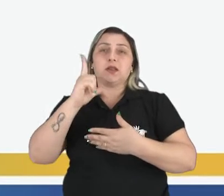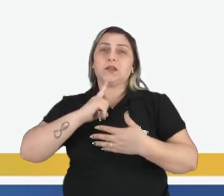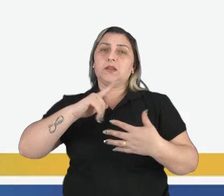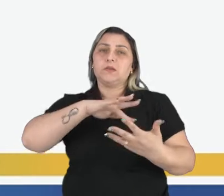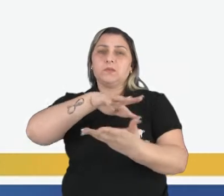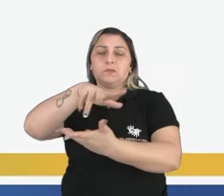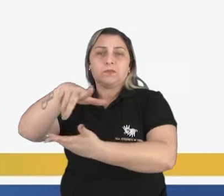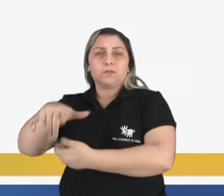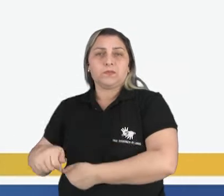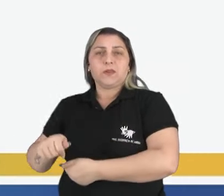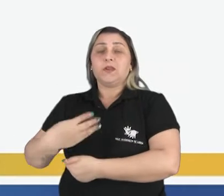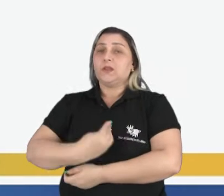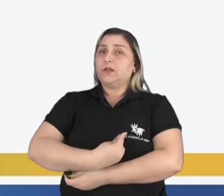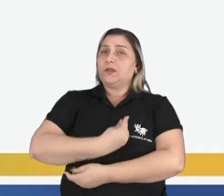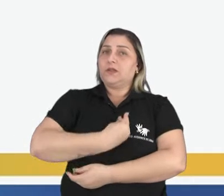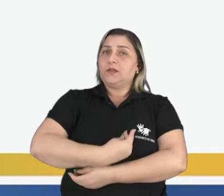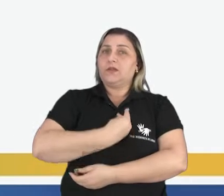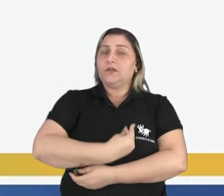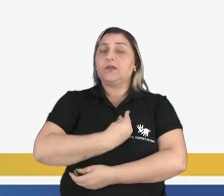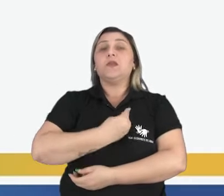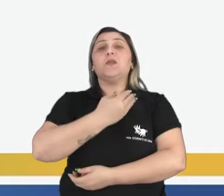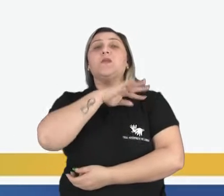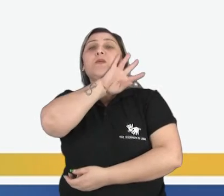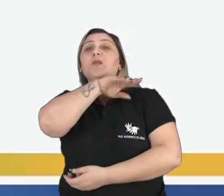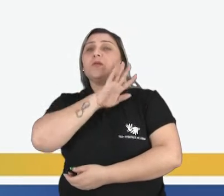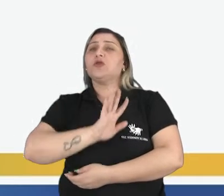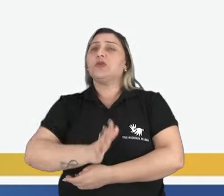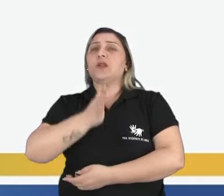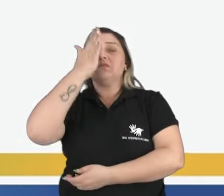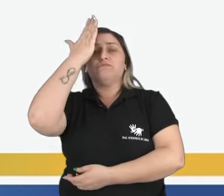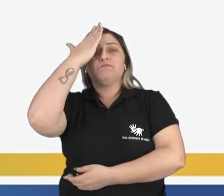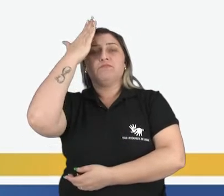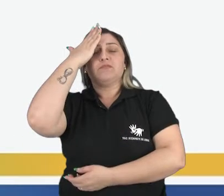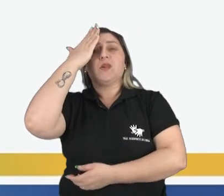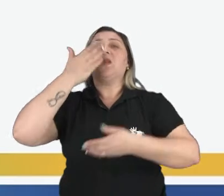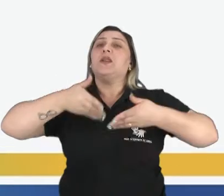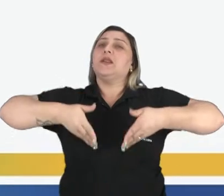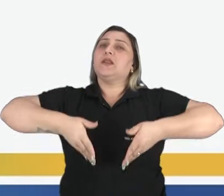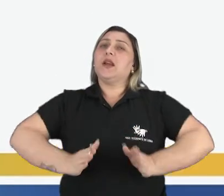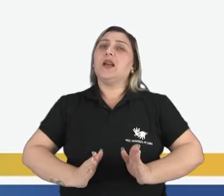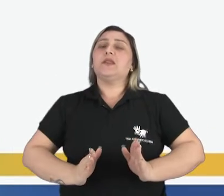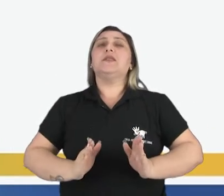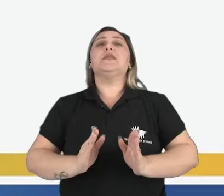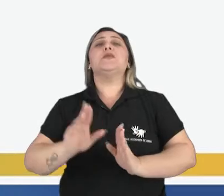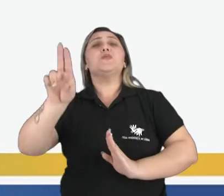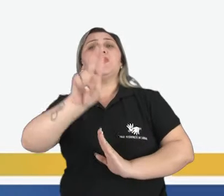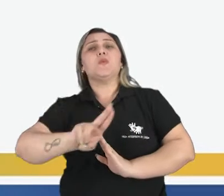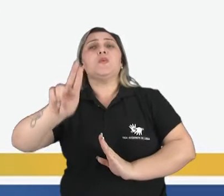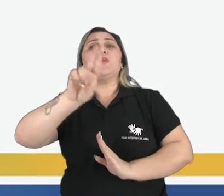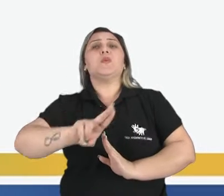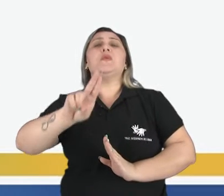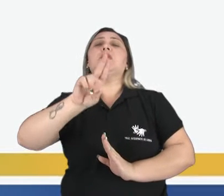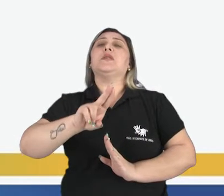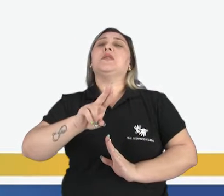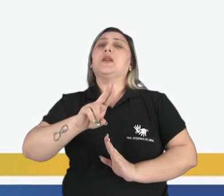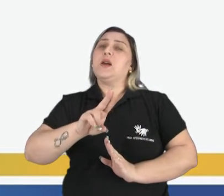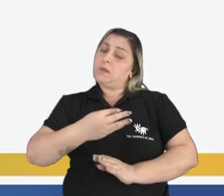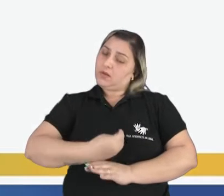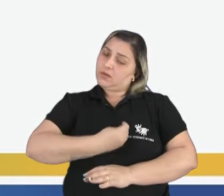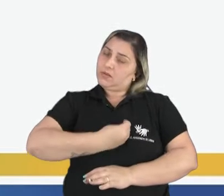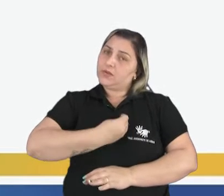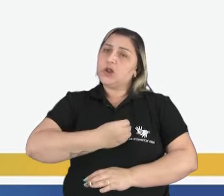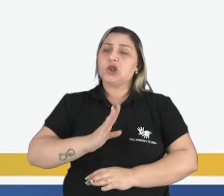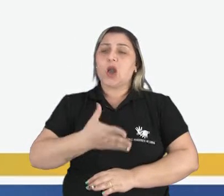do mundo, da vivência. O animal já sabe, quando ele nasce, usar os seus sentidos para a